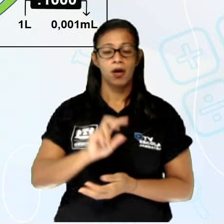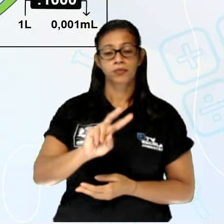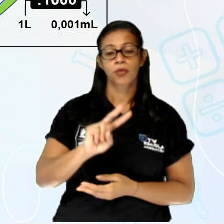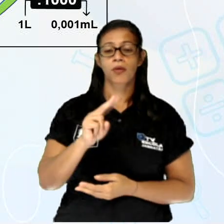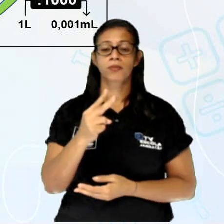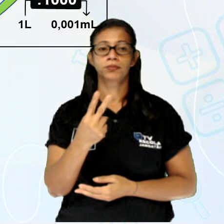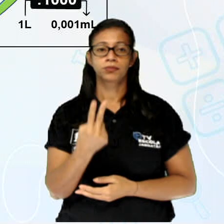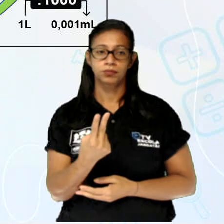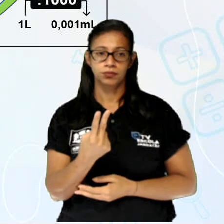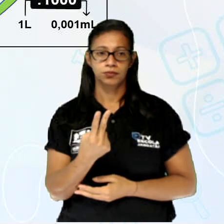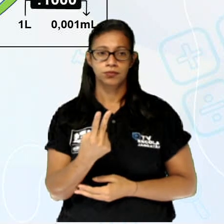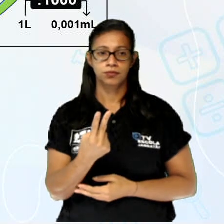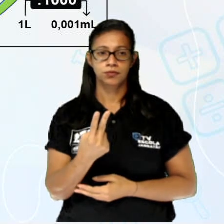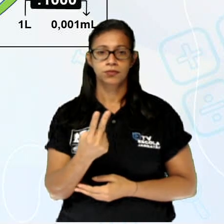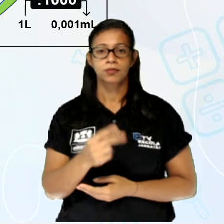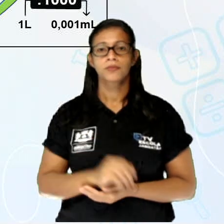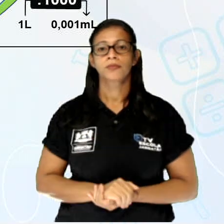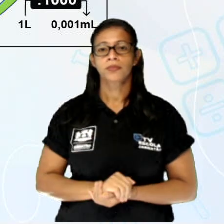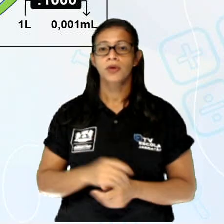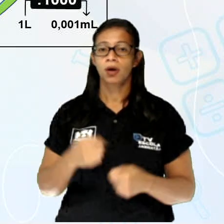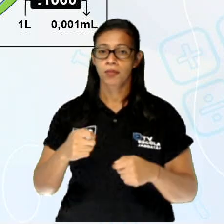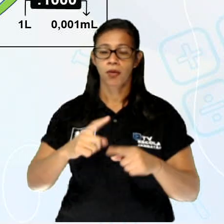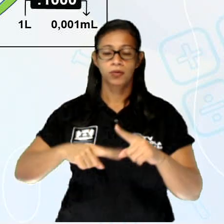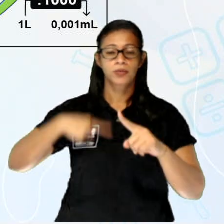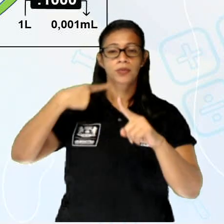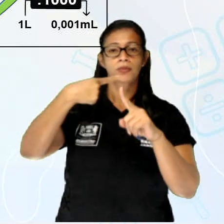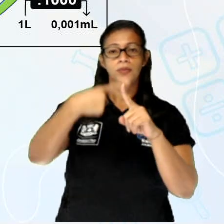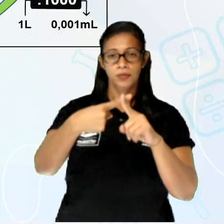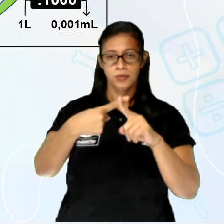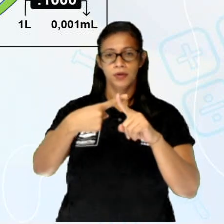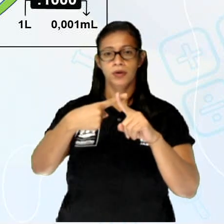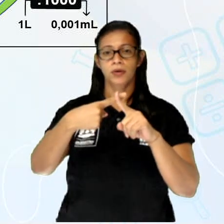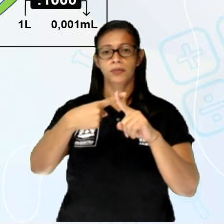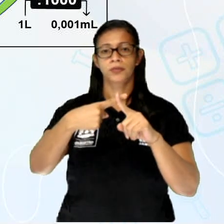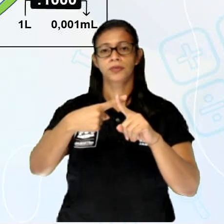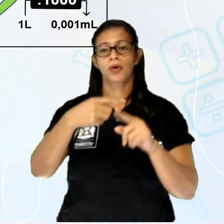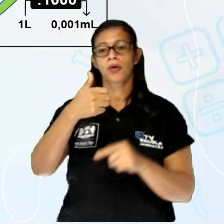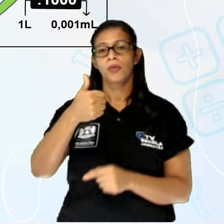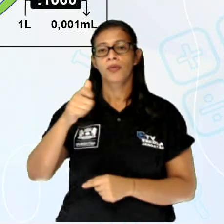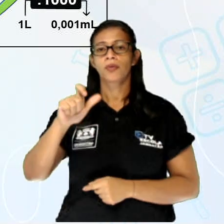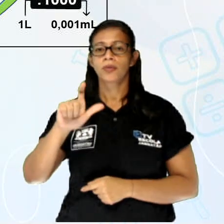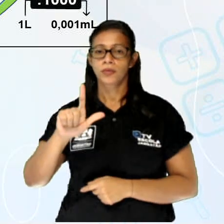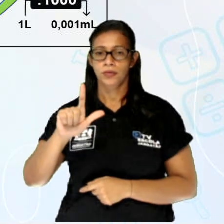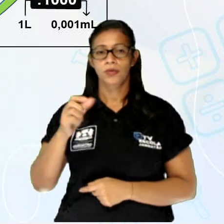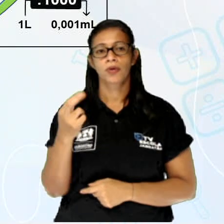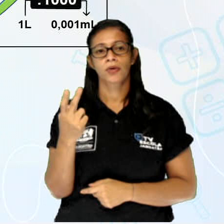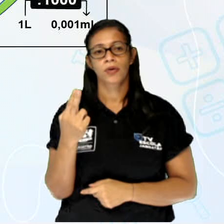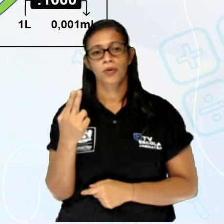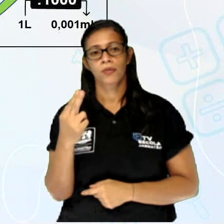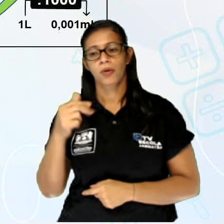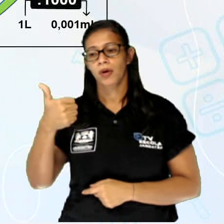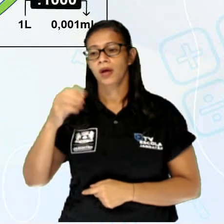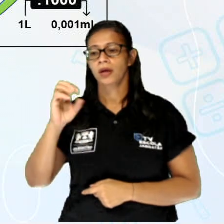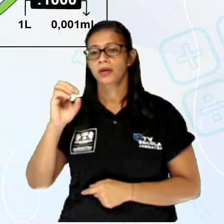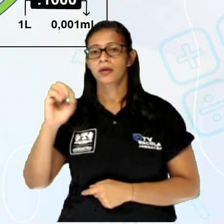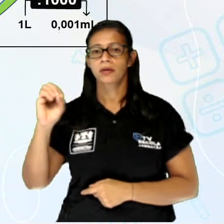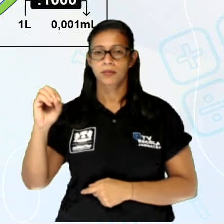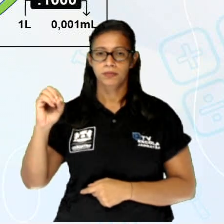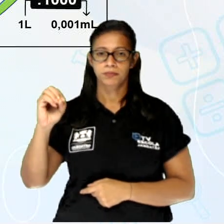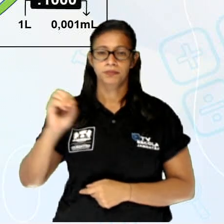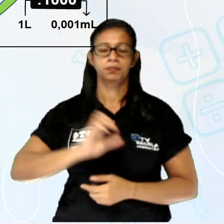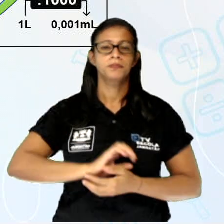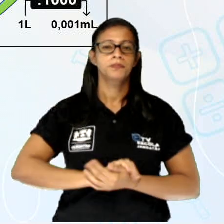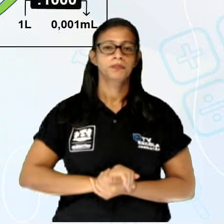em hectolitro, basta multiplicarmos 1 litro por 100, que é igual a 100 hectolitros. E para